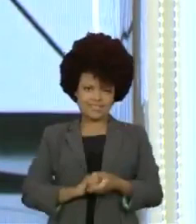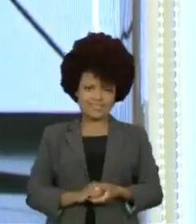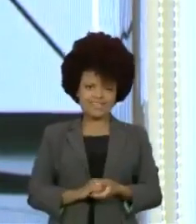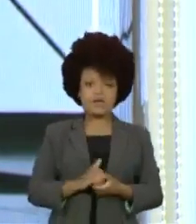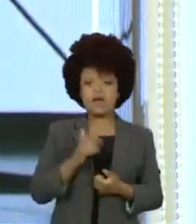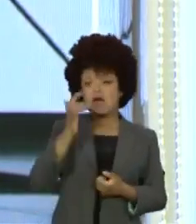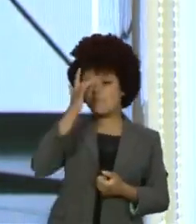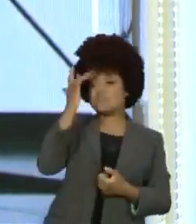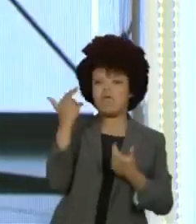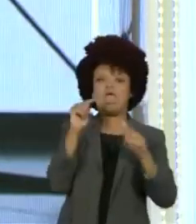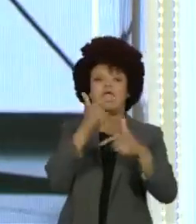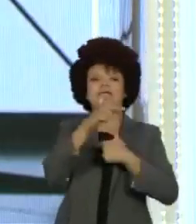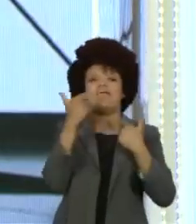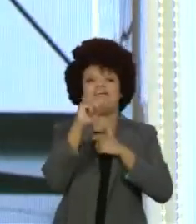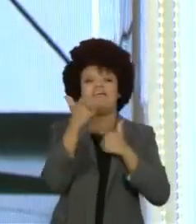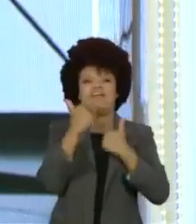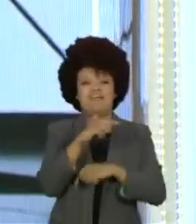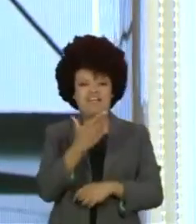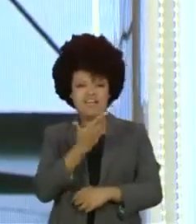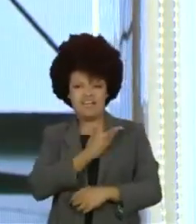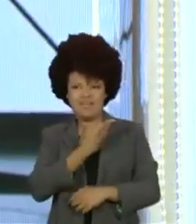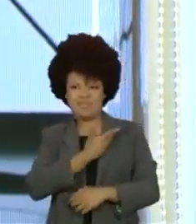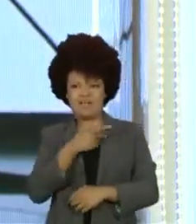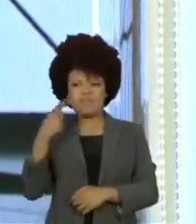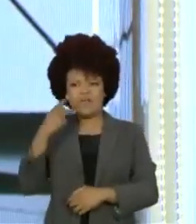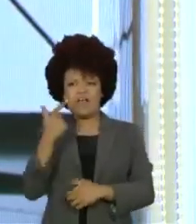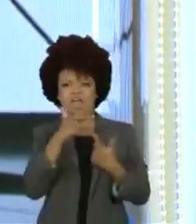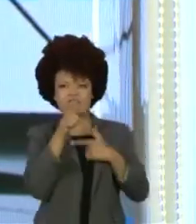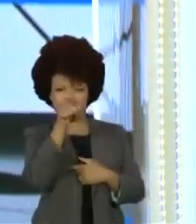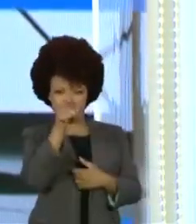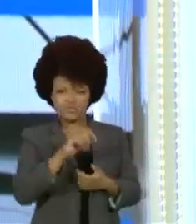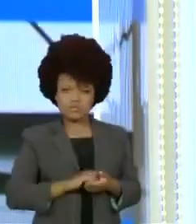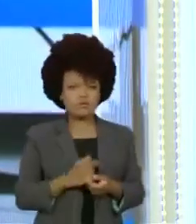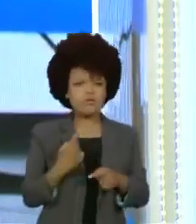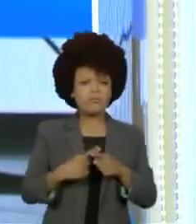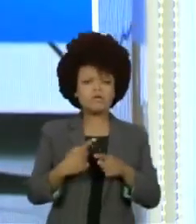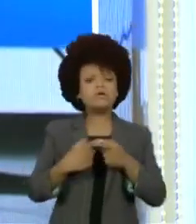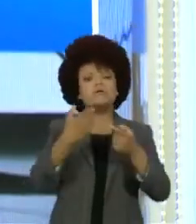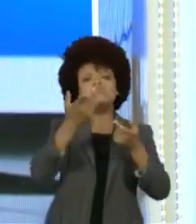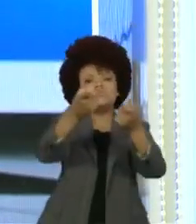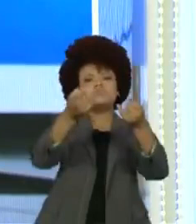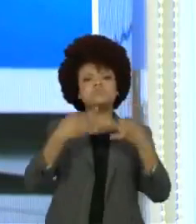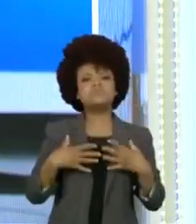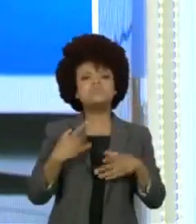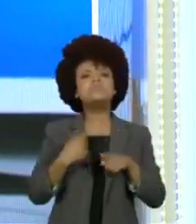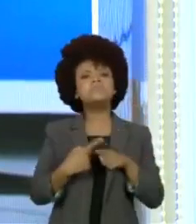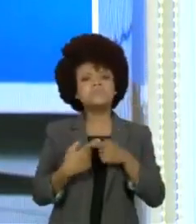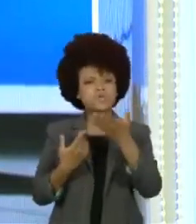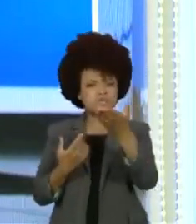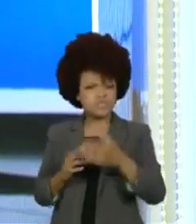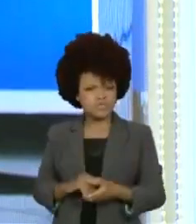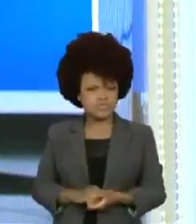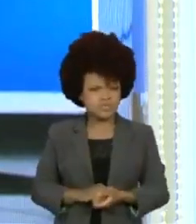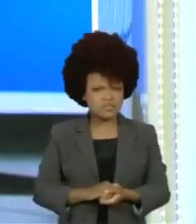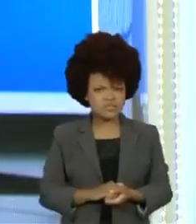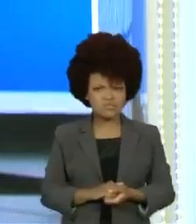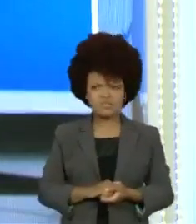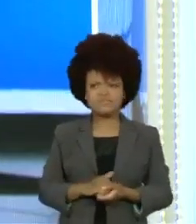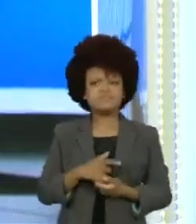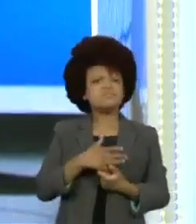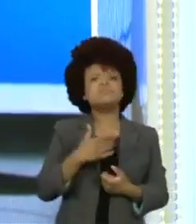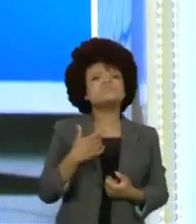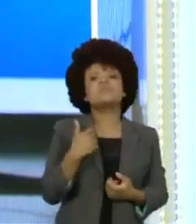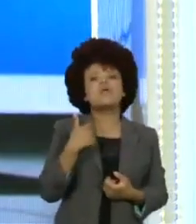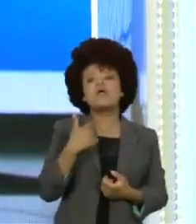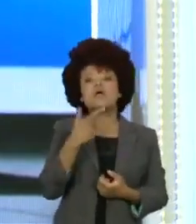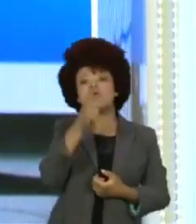todo dos nossos colegas deputados então explica para mim qual é essa situação porque você não conseguiu explicar na